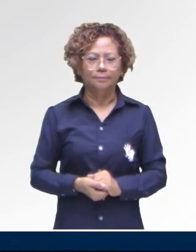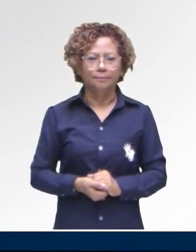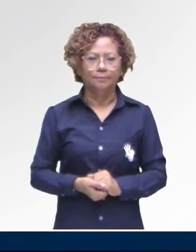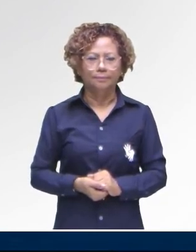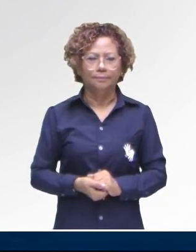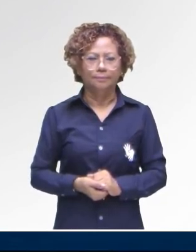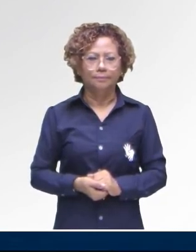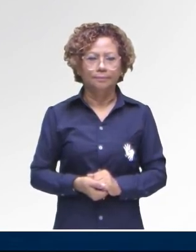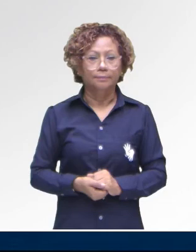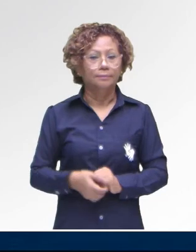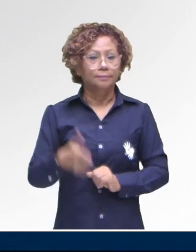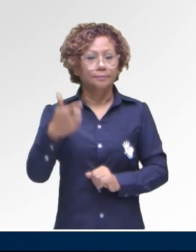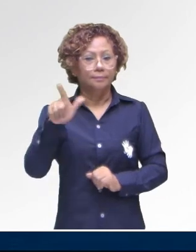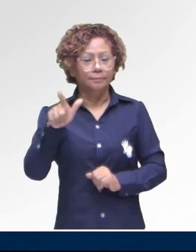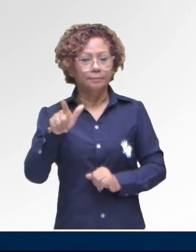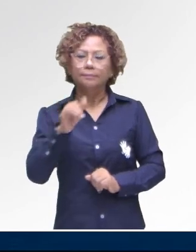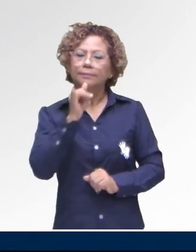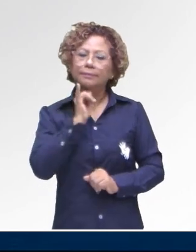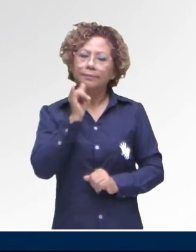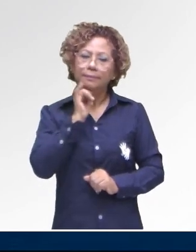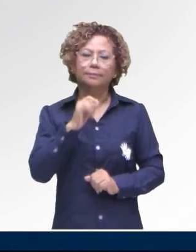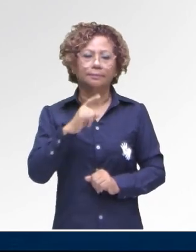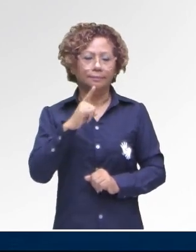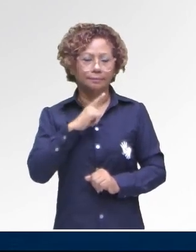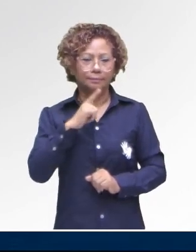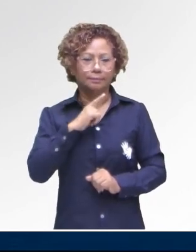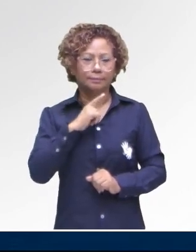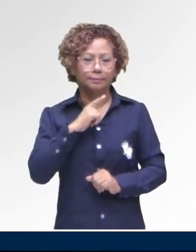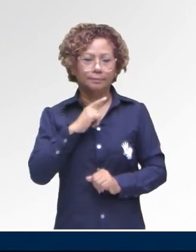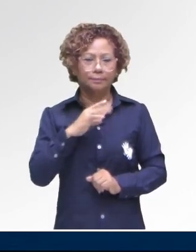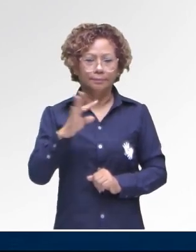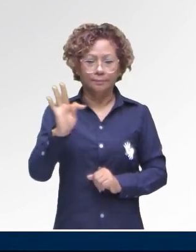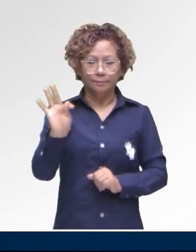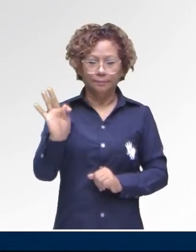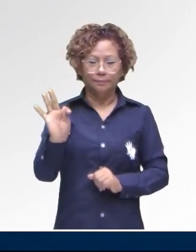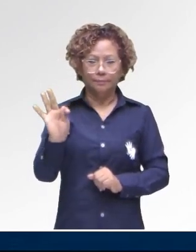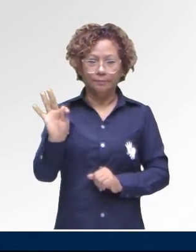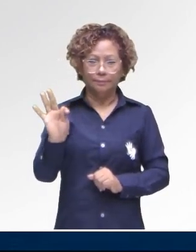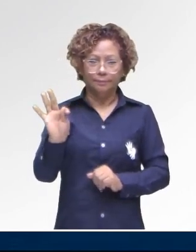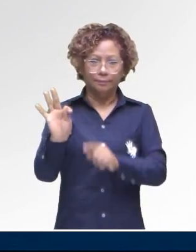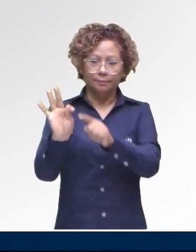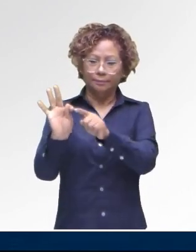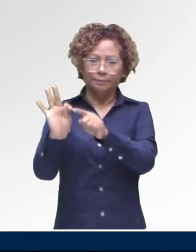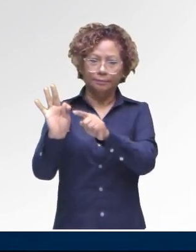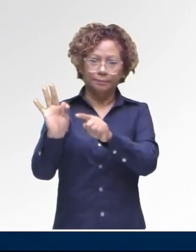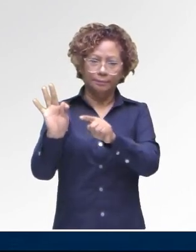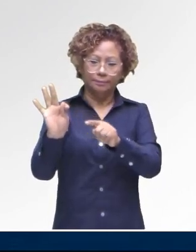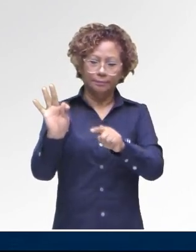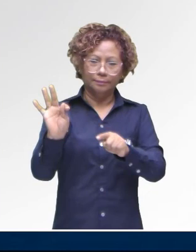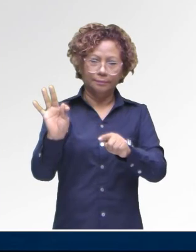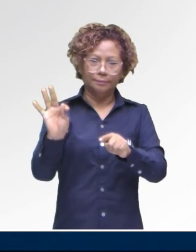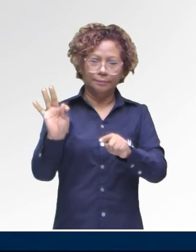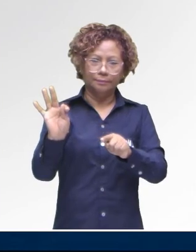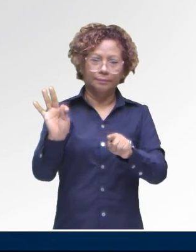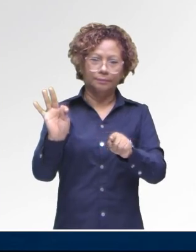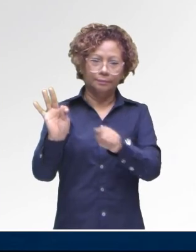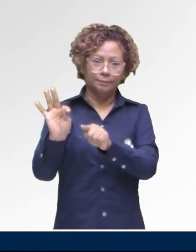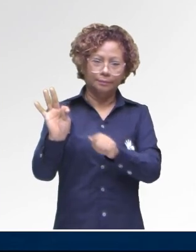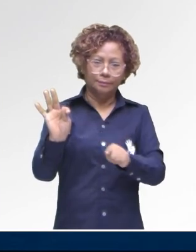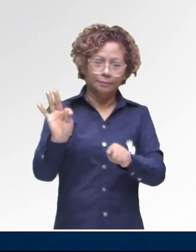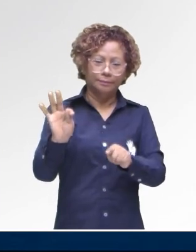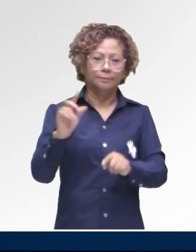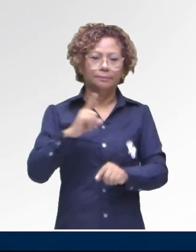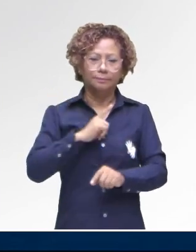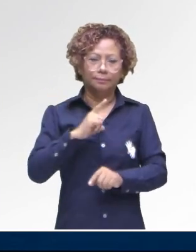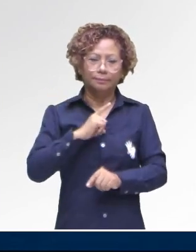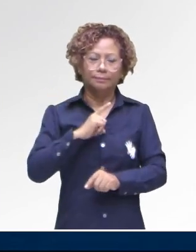Nessa outra, nós temos aqui, ó, um ponto inicial, começa no T, passa pelo ponto